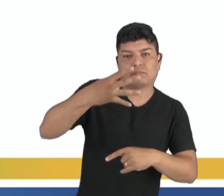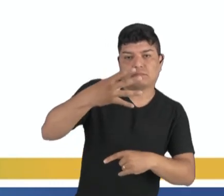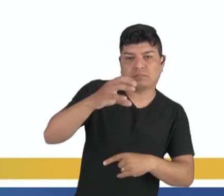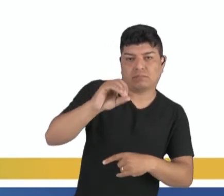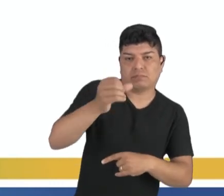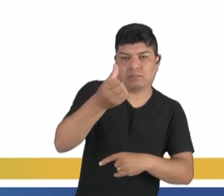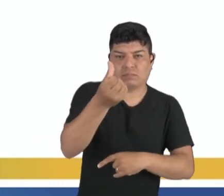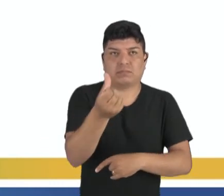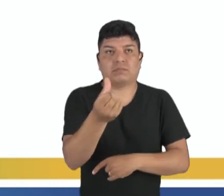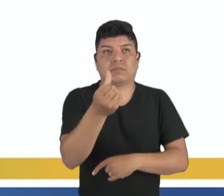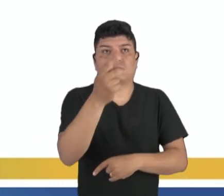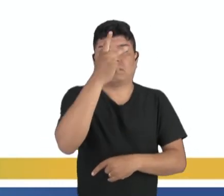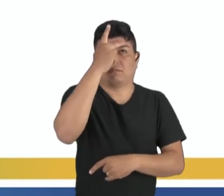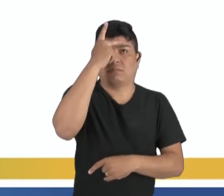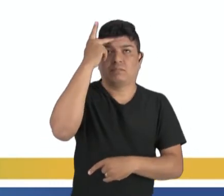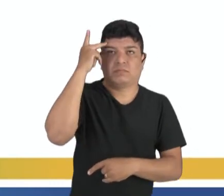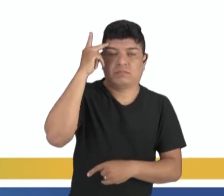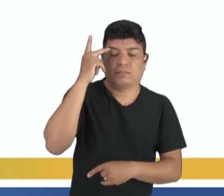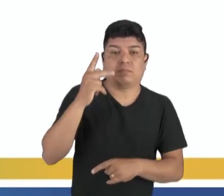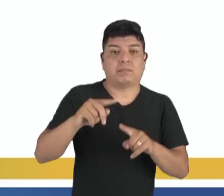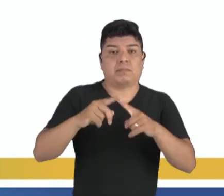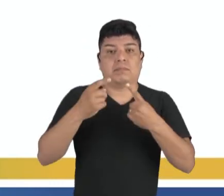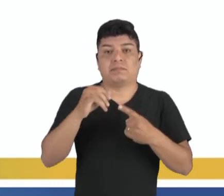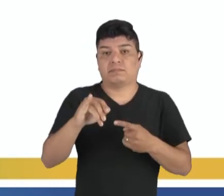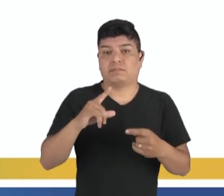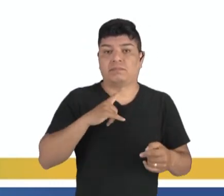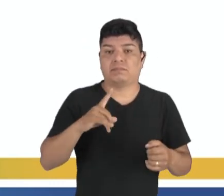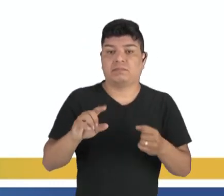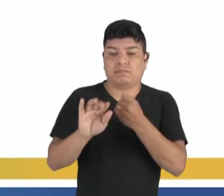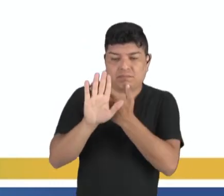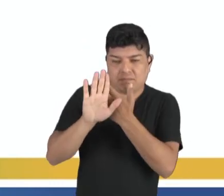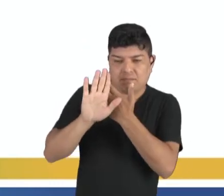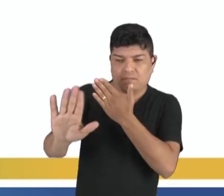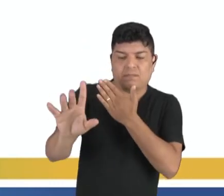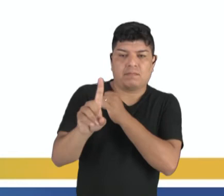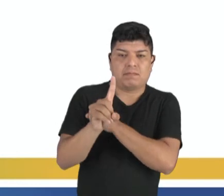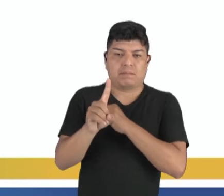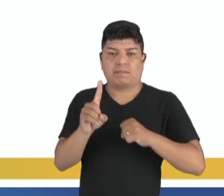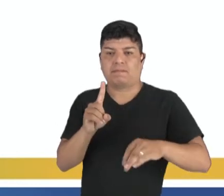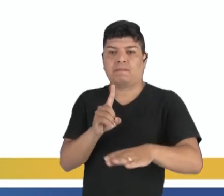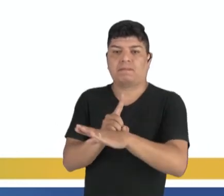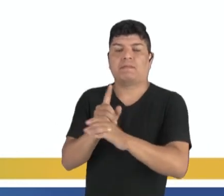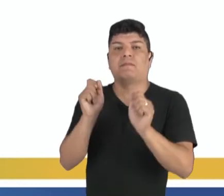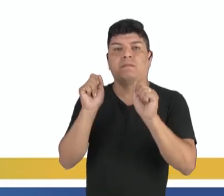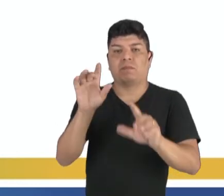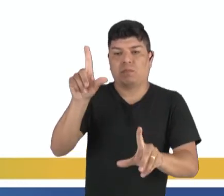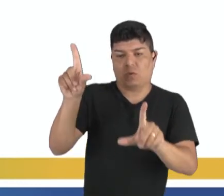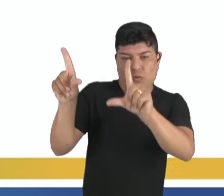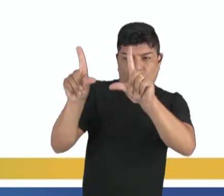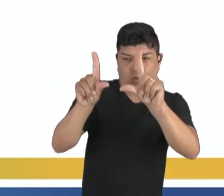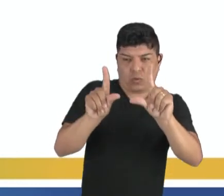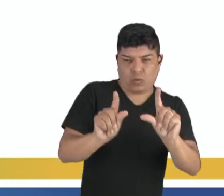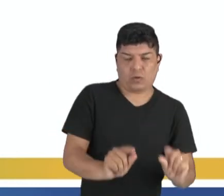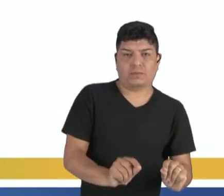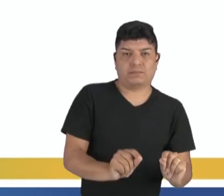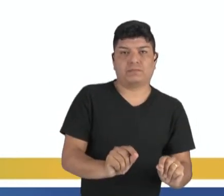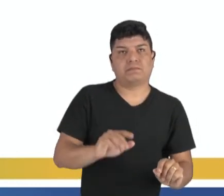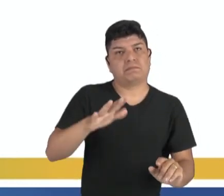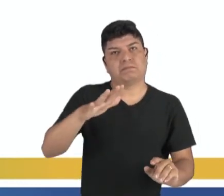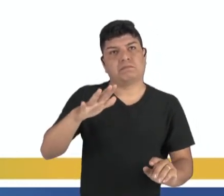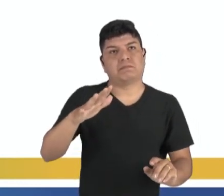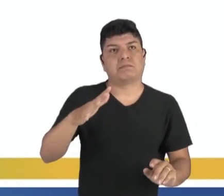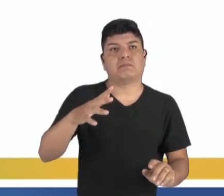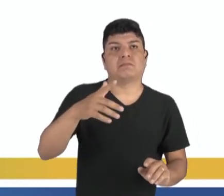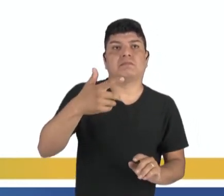406 pessoas. Já com o distanciamento social, pode acontecer uma redução em até 50% ou